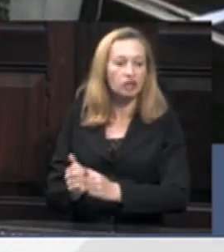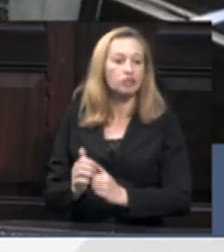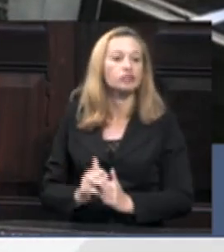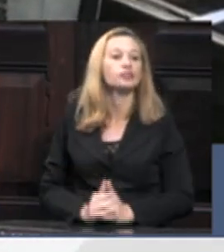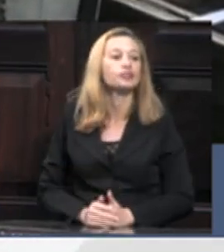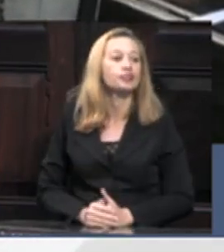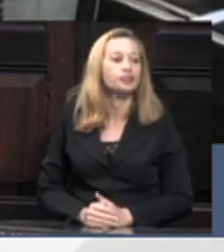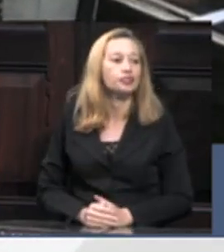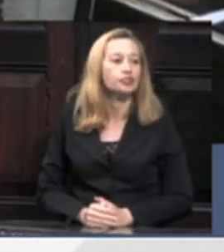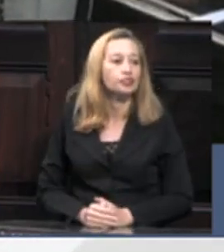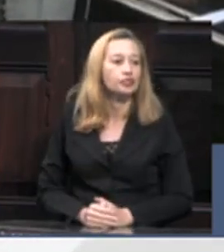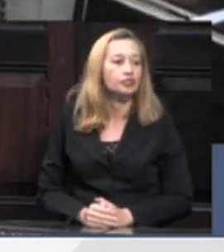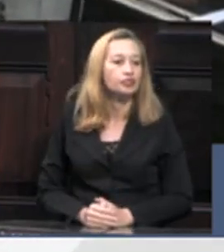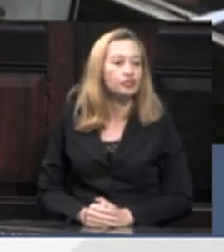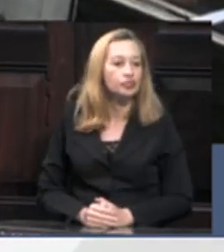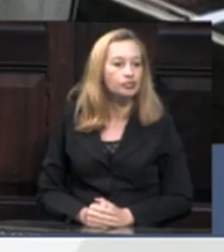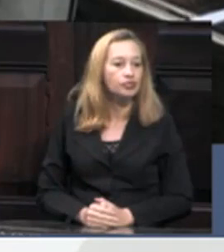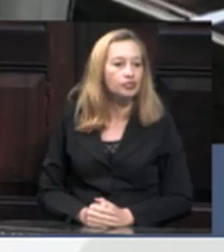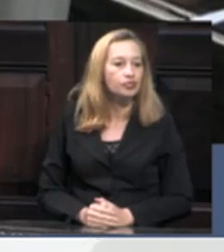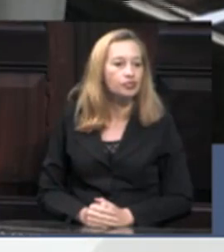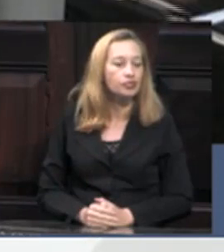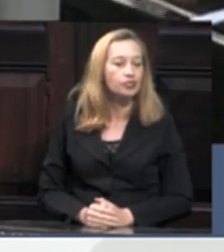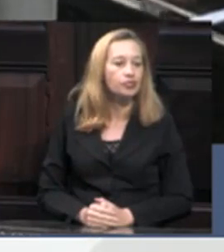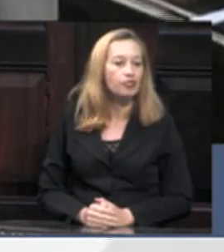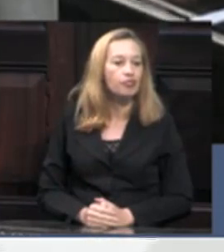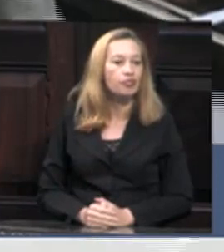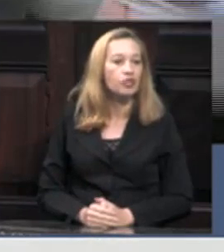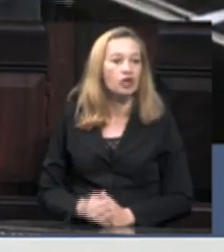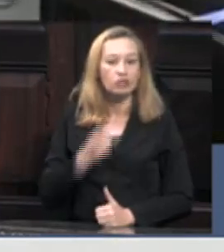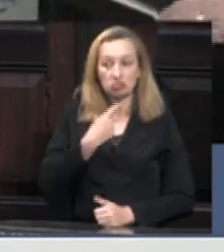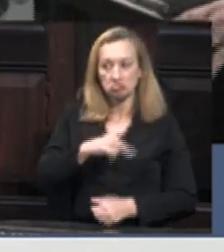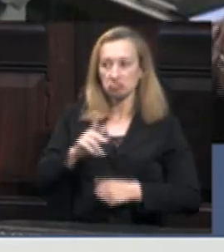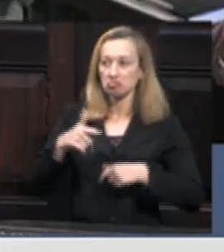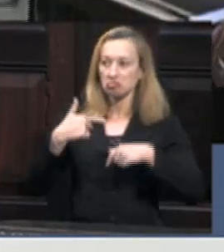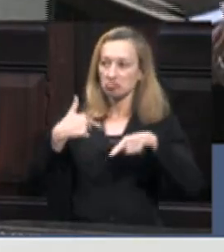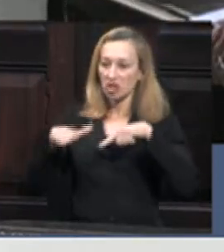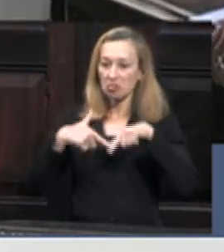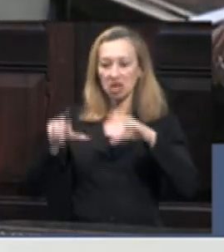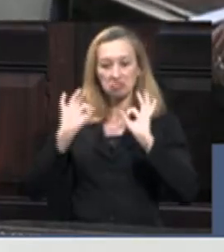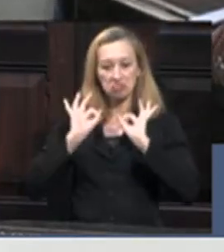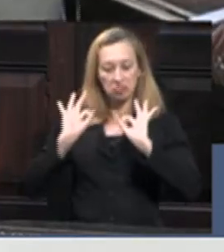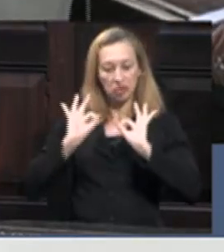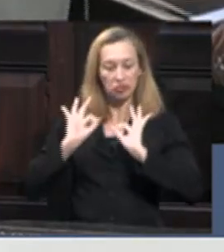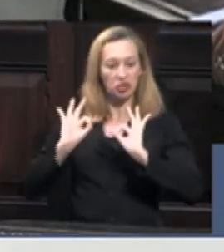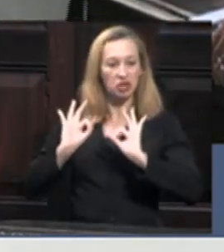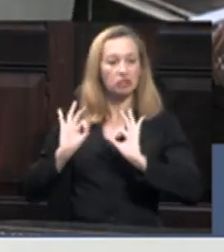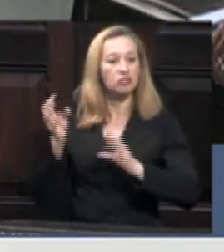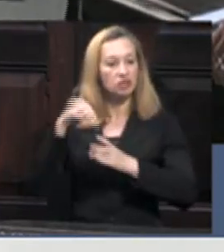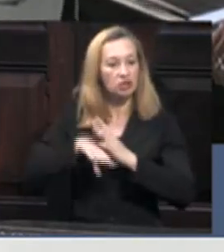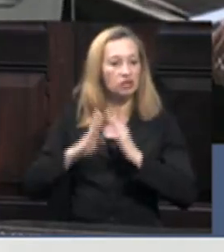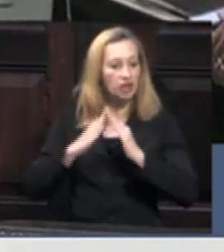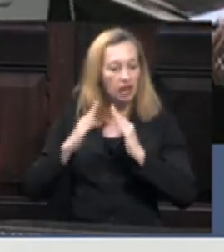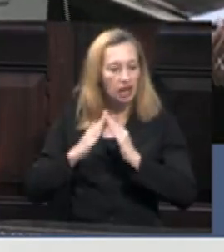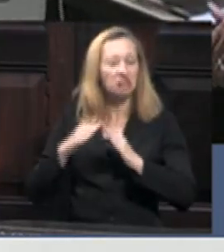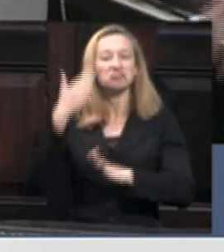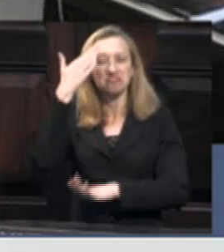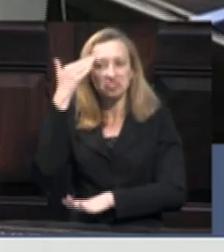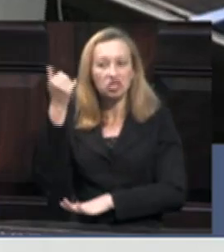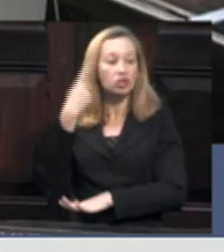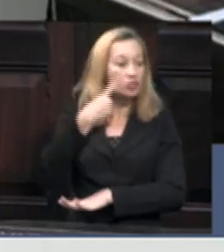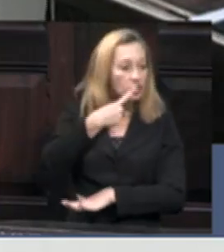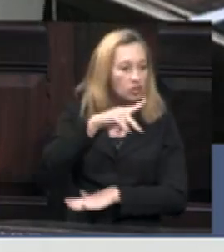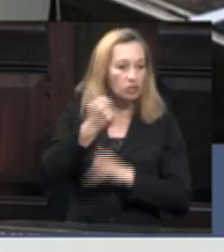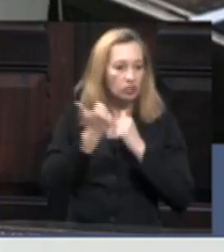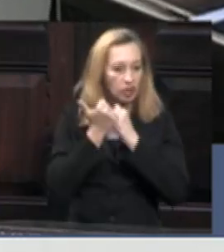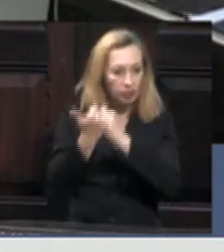forma tão construtiva que Vossa Excelência vem presidindo a casa, e sei que a sua participação